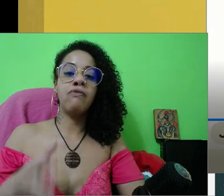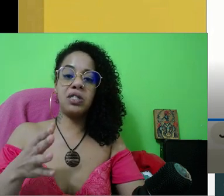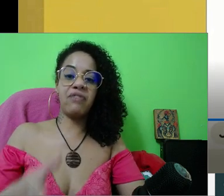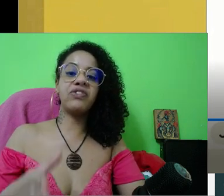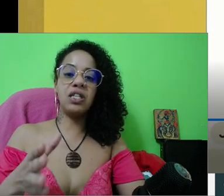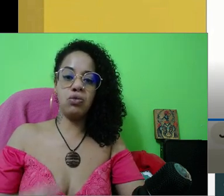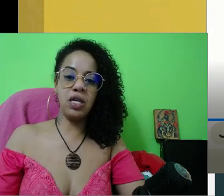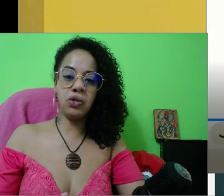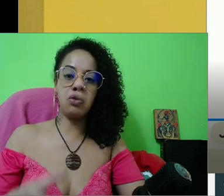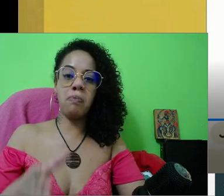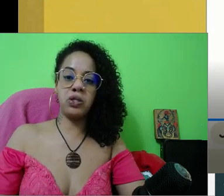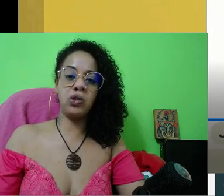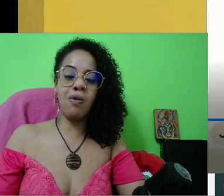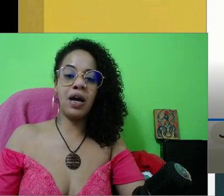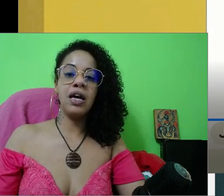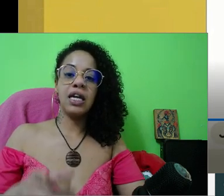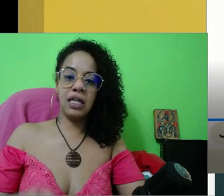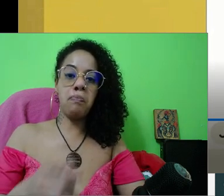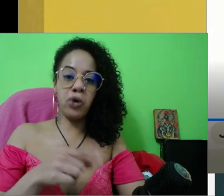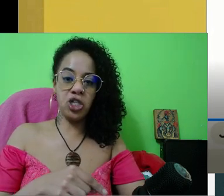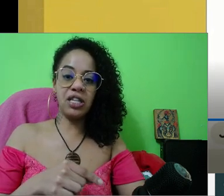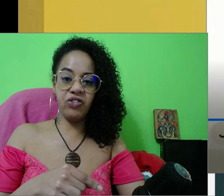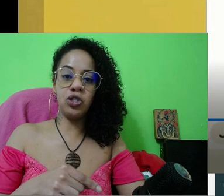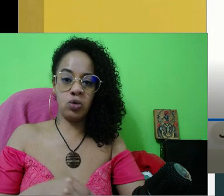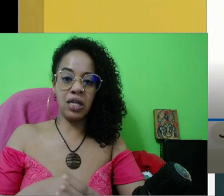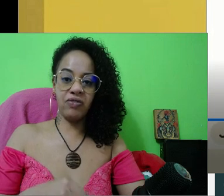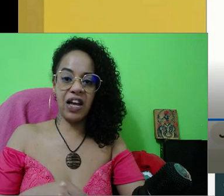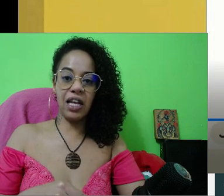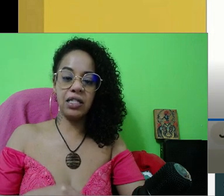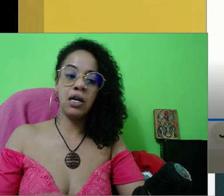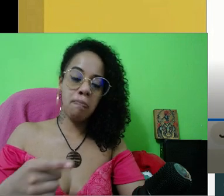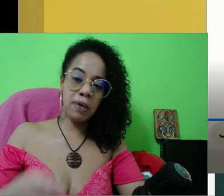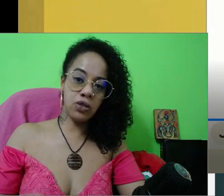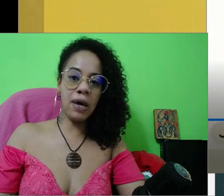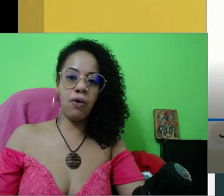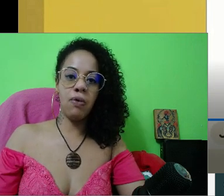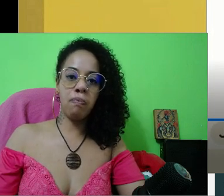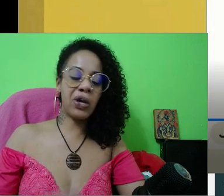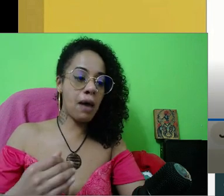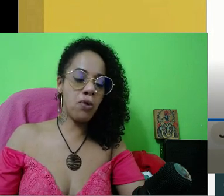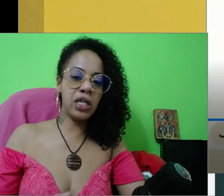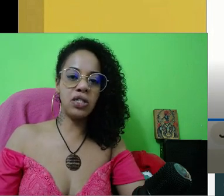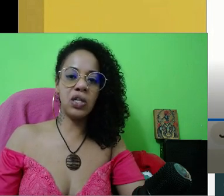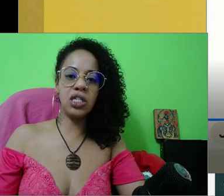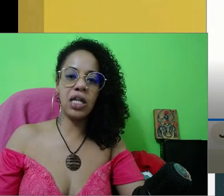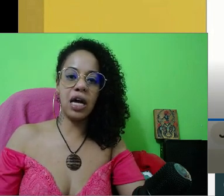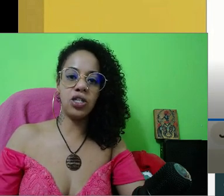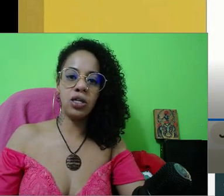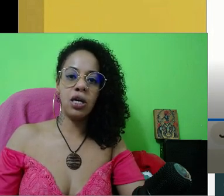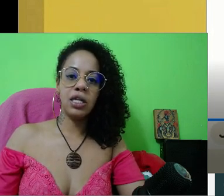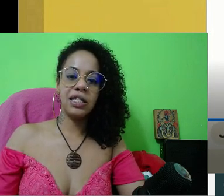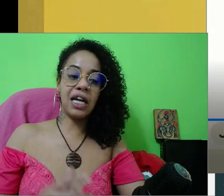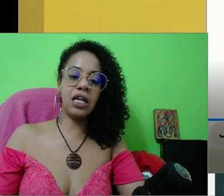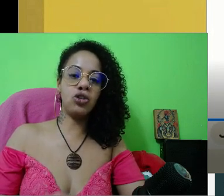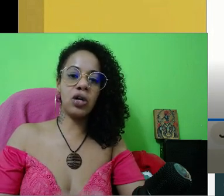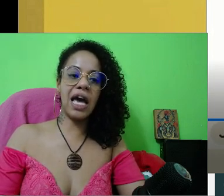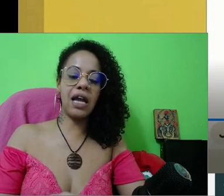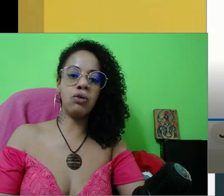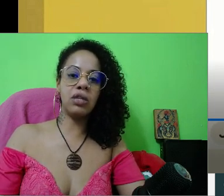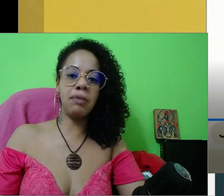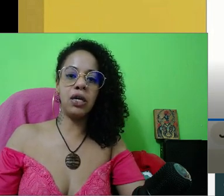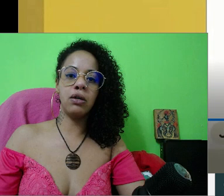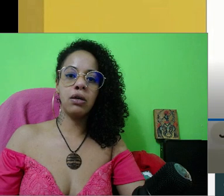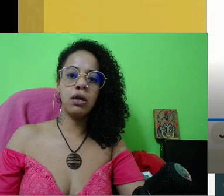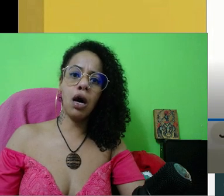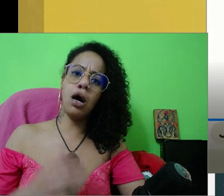desqualifica você tá fazendo isso com uma pessoa que depois de ter visto as falas passou mal porque é muitos honestidade você tá querendo